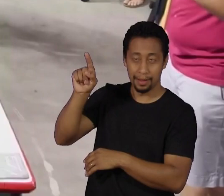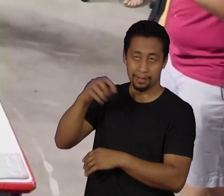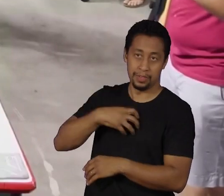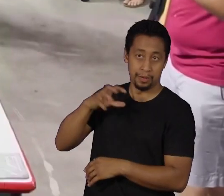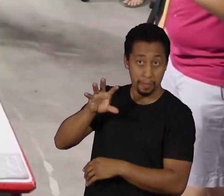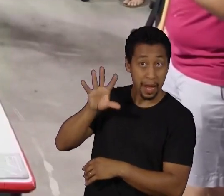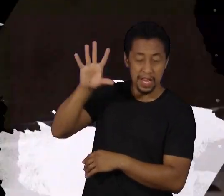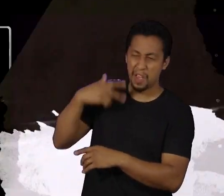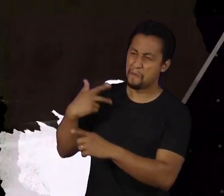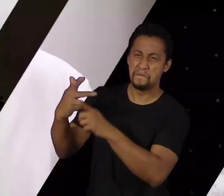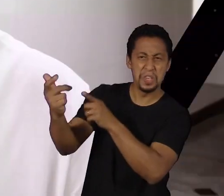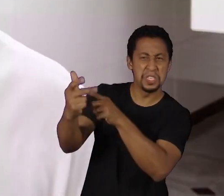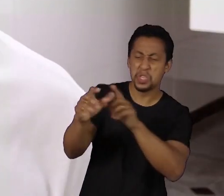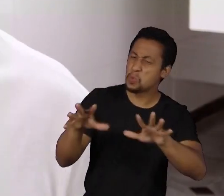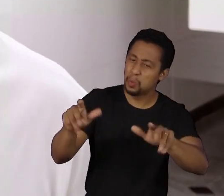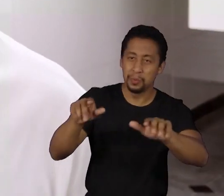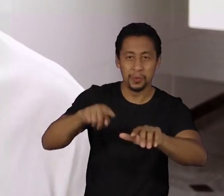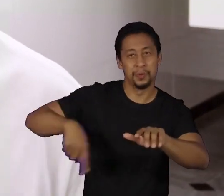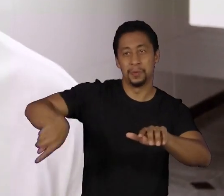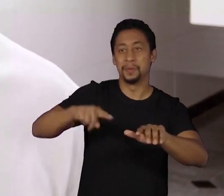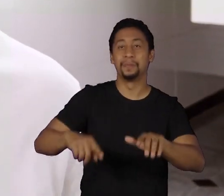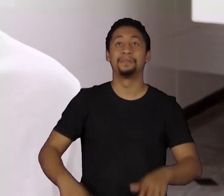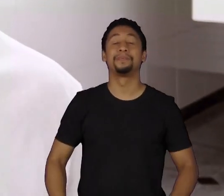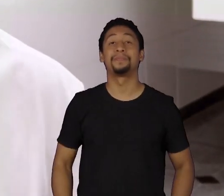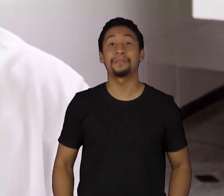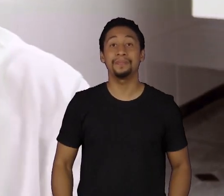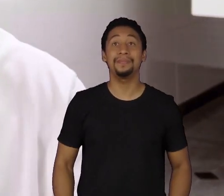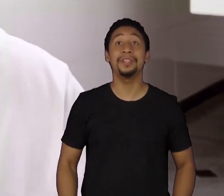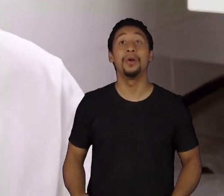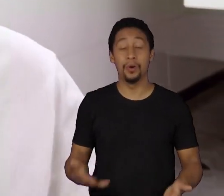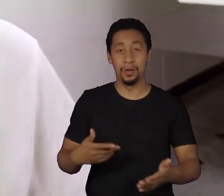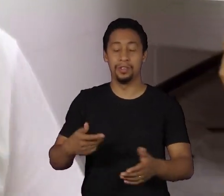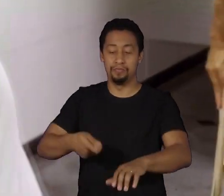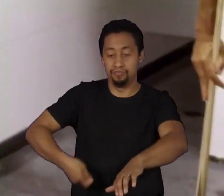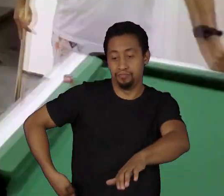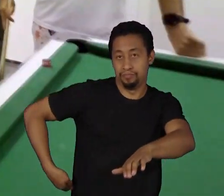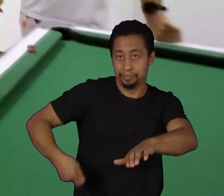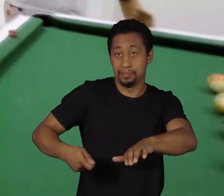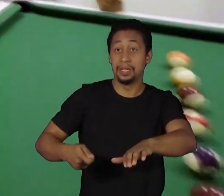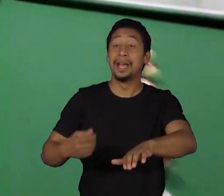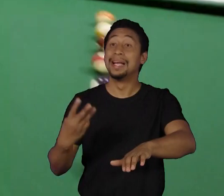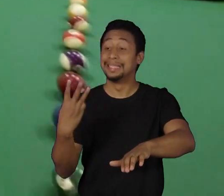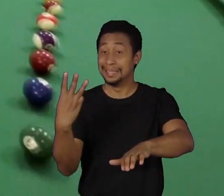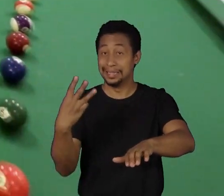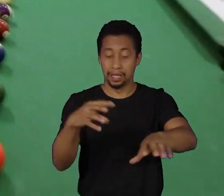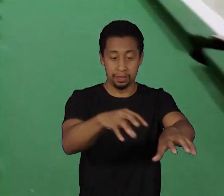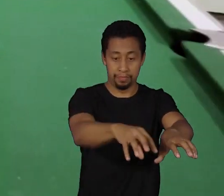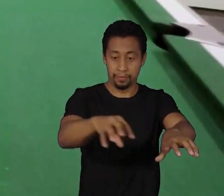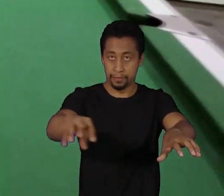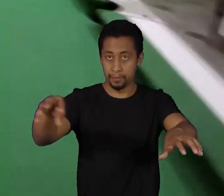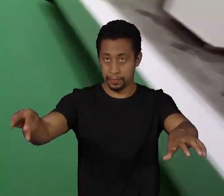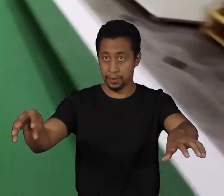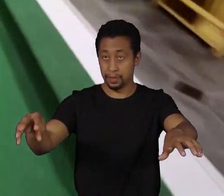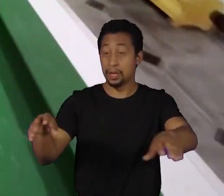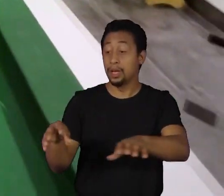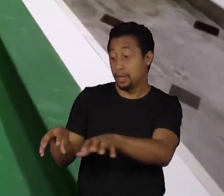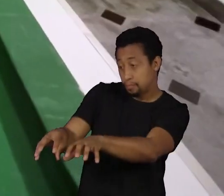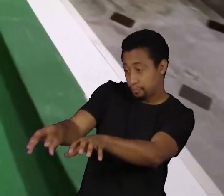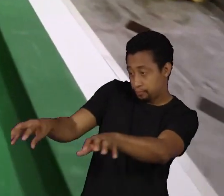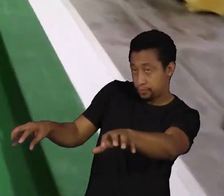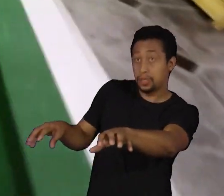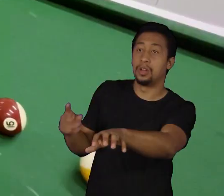interiores todos da cidade. Quero matar essas bolas aqui só nessas 3 caçapas. Essas 3 aqui eu não vou usar, só as